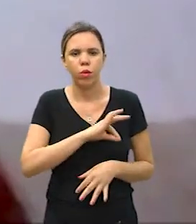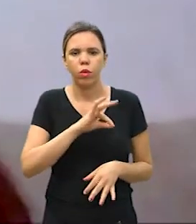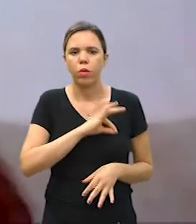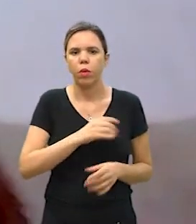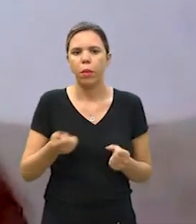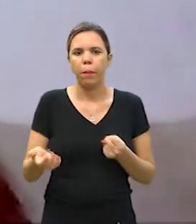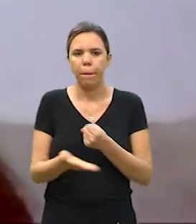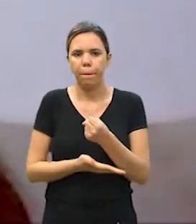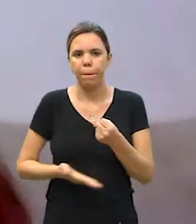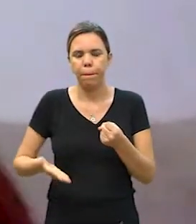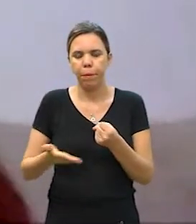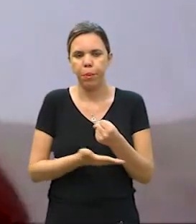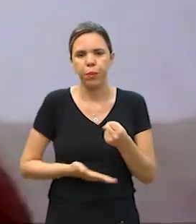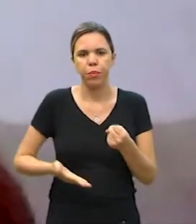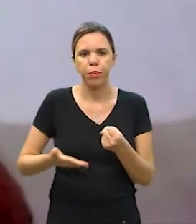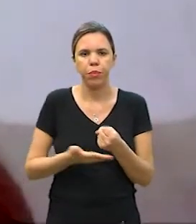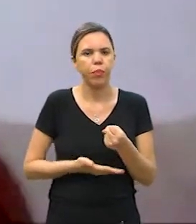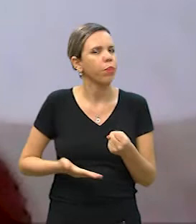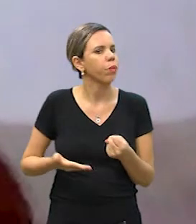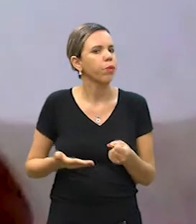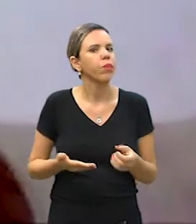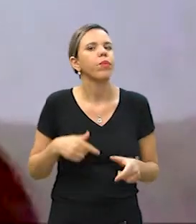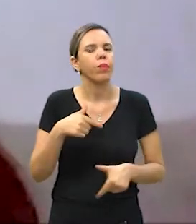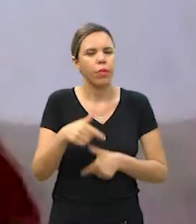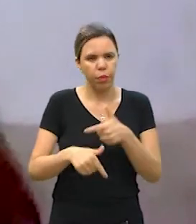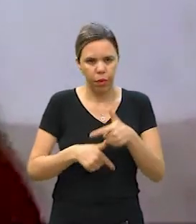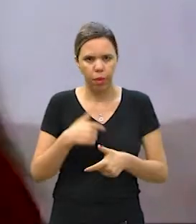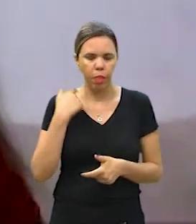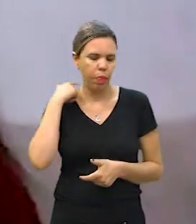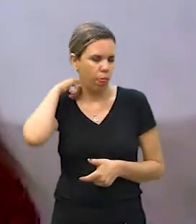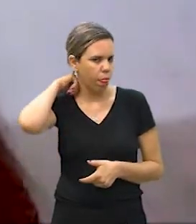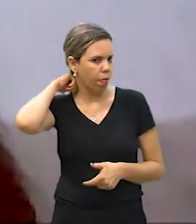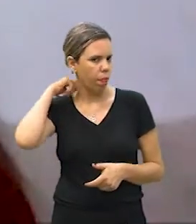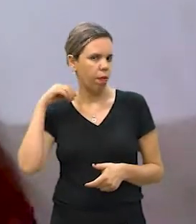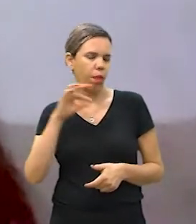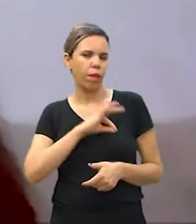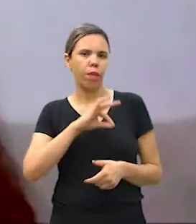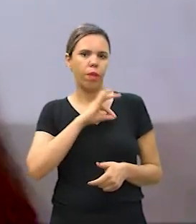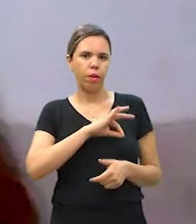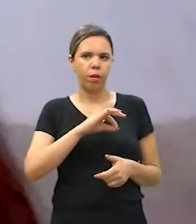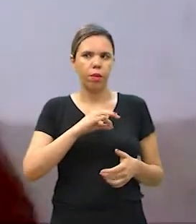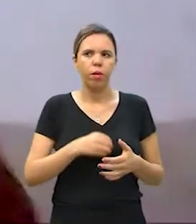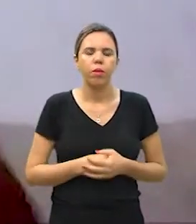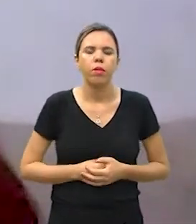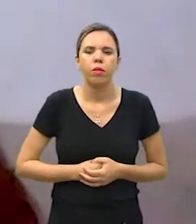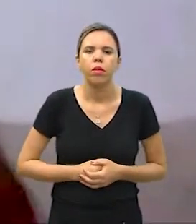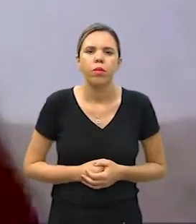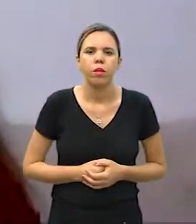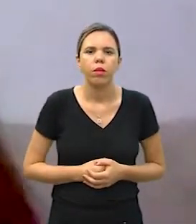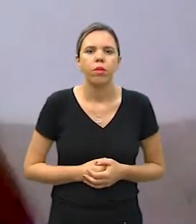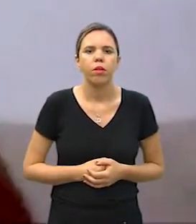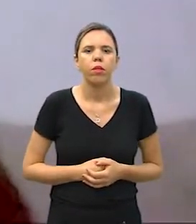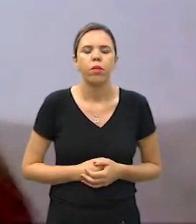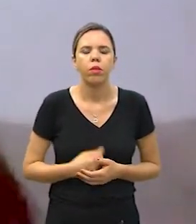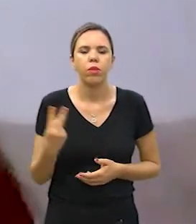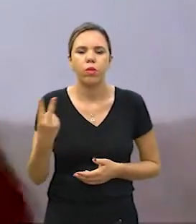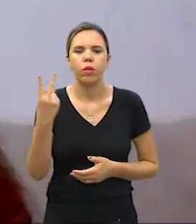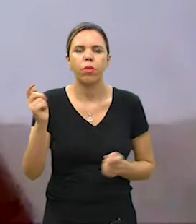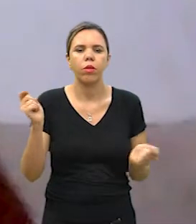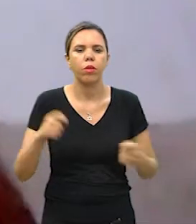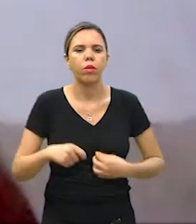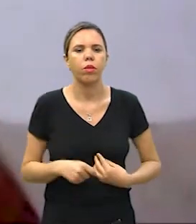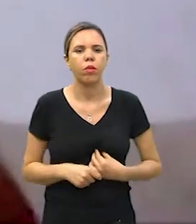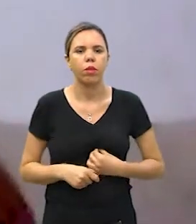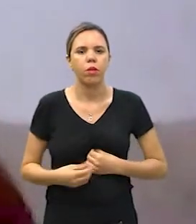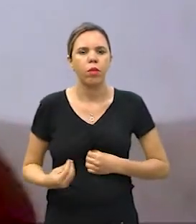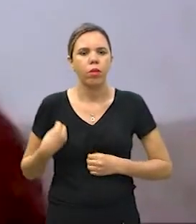ganha muito pouco, né? Não deixamos de fazer o trabalho por questão do salário. É lógico que se a gente tivesse condições, uma